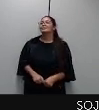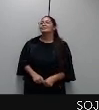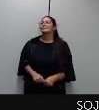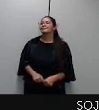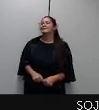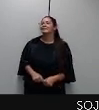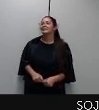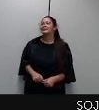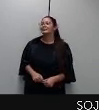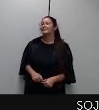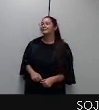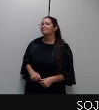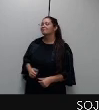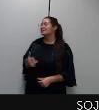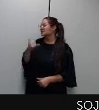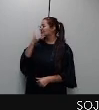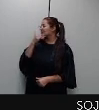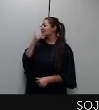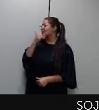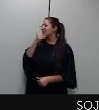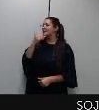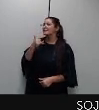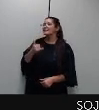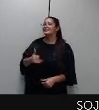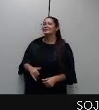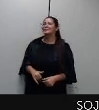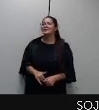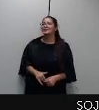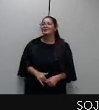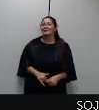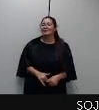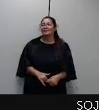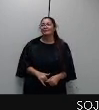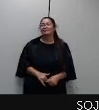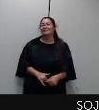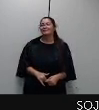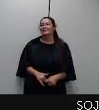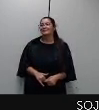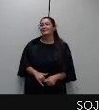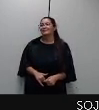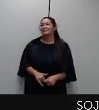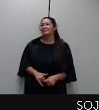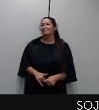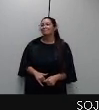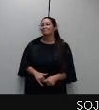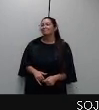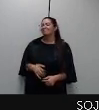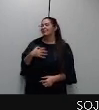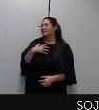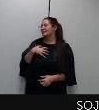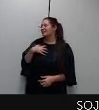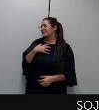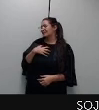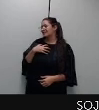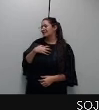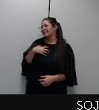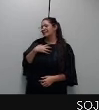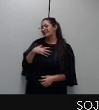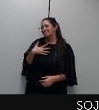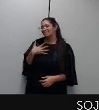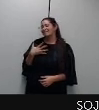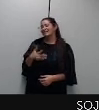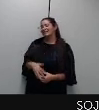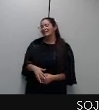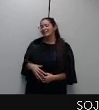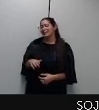abri desculpar o meu e o meu sentimentalismo aquele menino que você